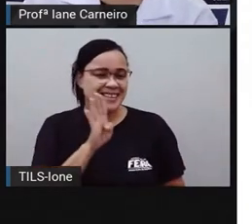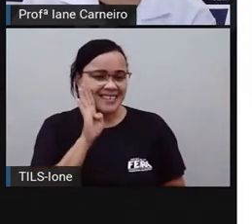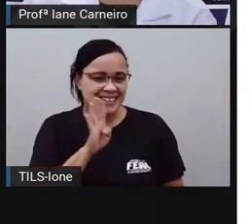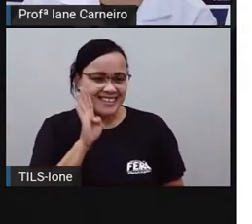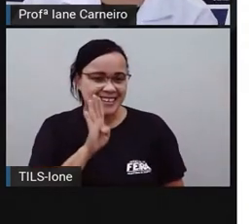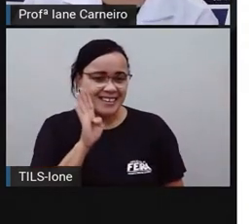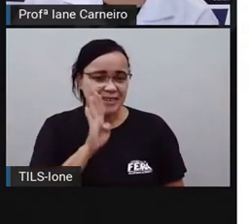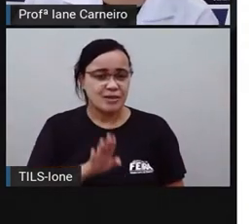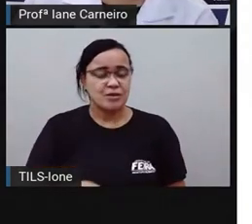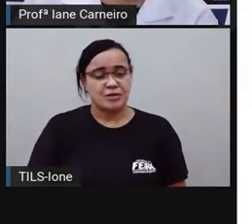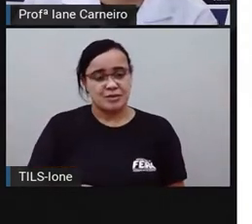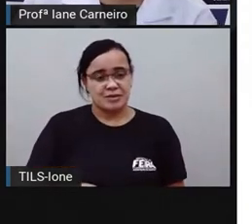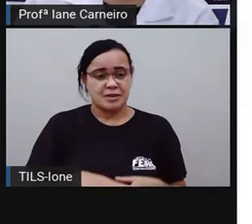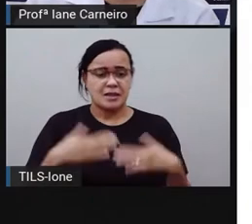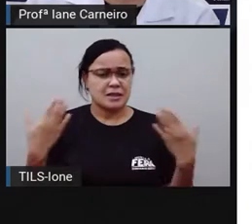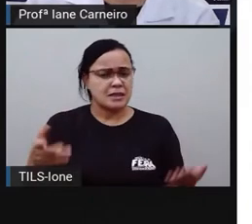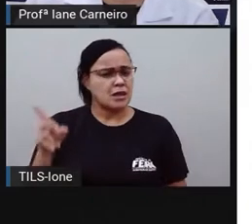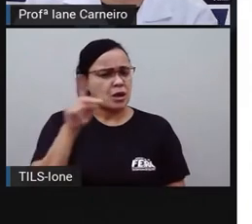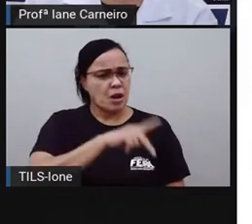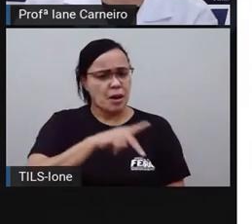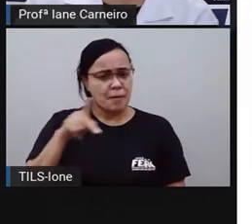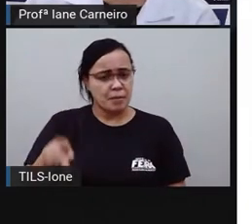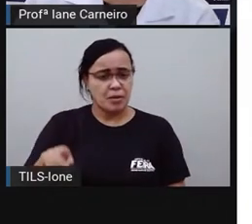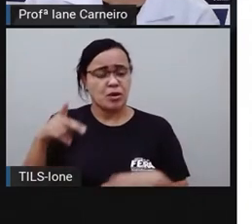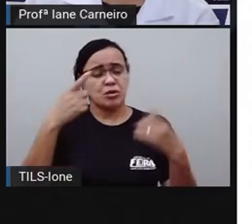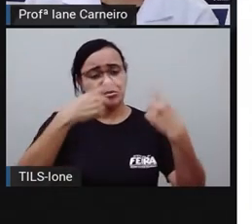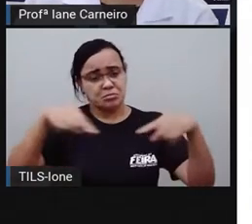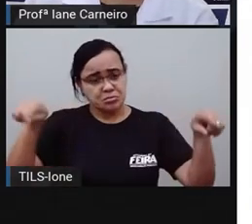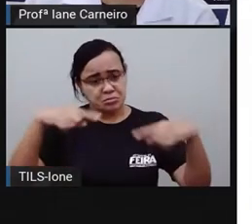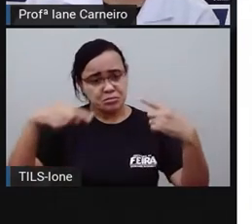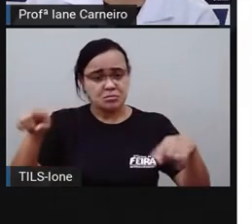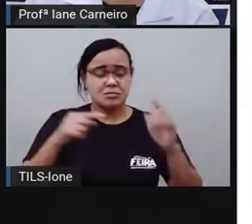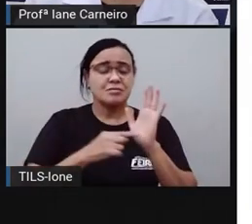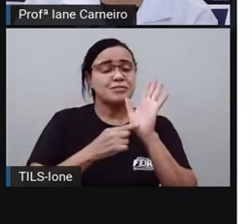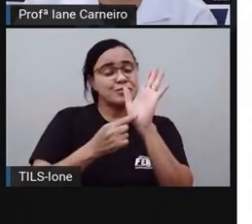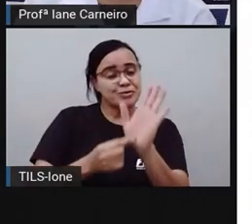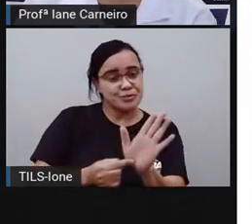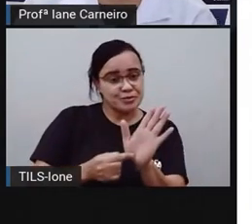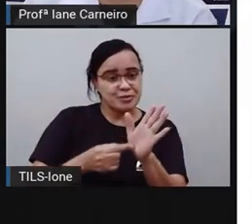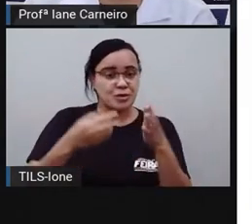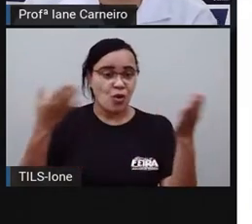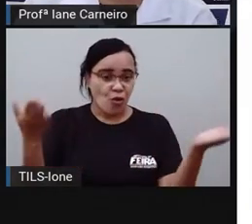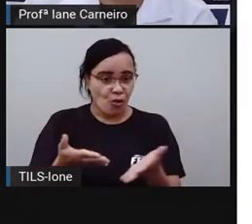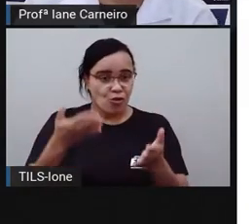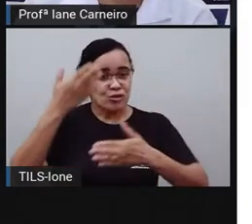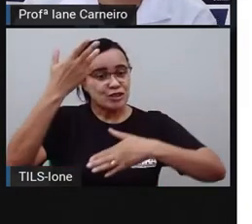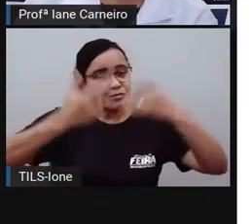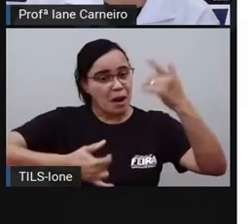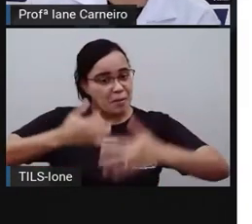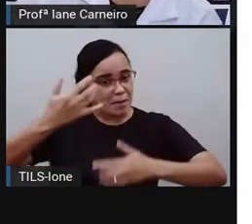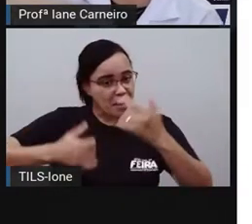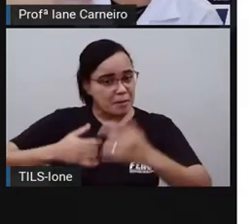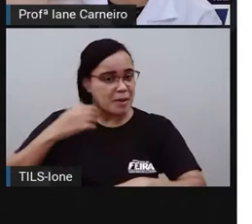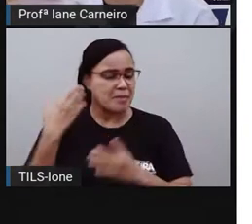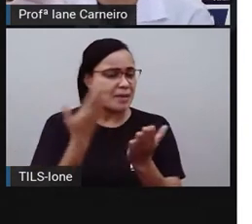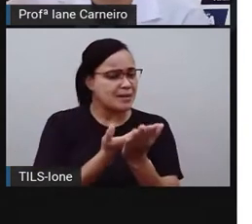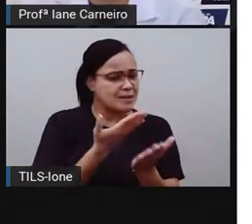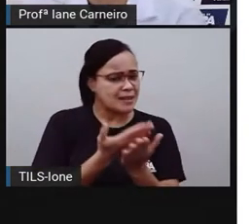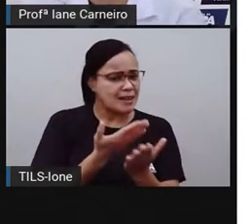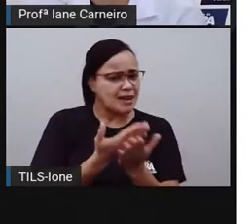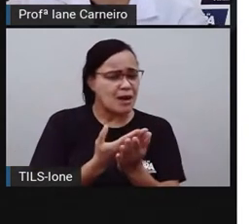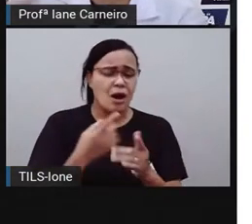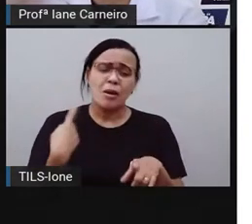foi que será que a Pro trouxe essa música, né, para a gente falar um pouco, conversar um pouco aqui em nossa aula, né? Já que a gente está falando